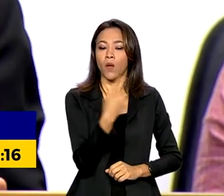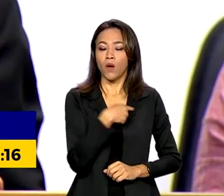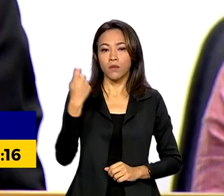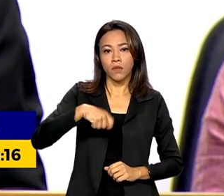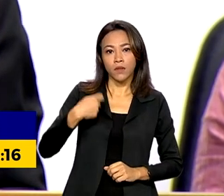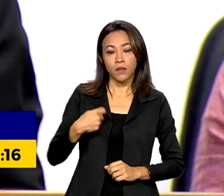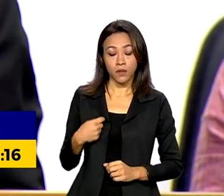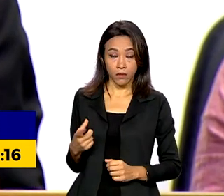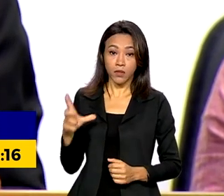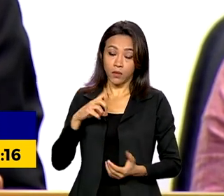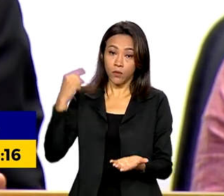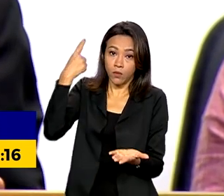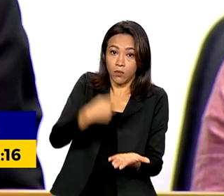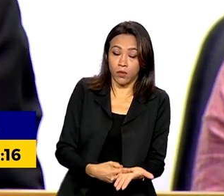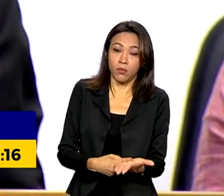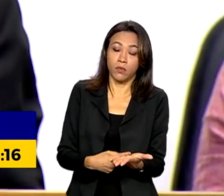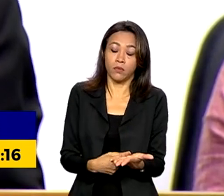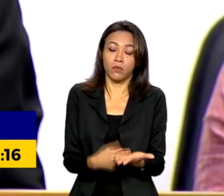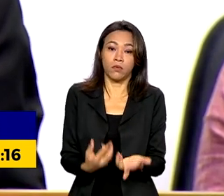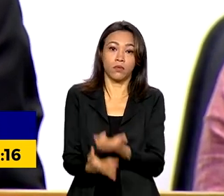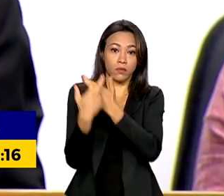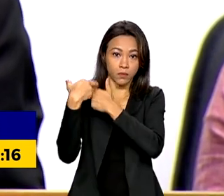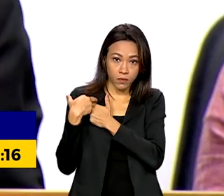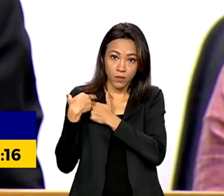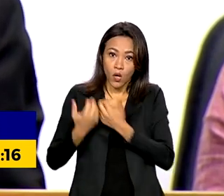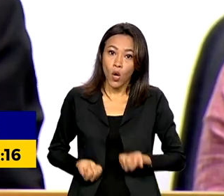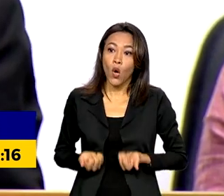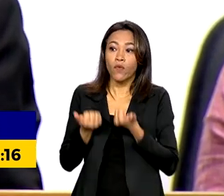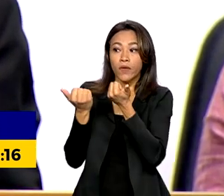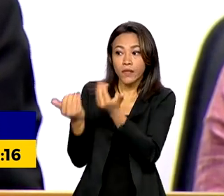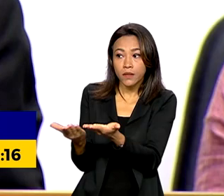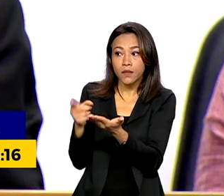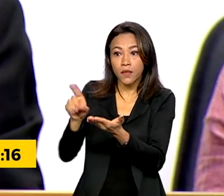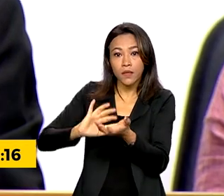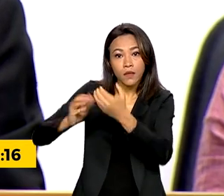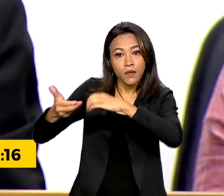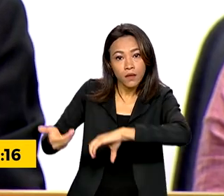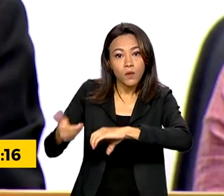responsabilidade de oferecer ao parlamento um projeto equilibrado.